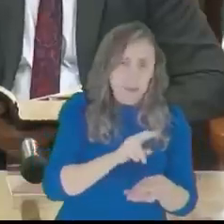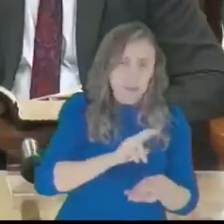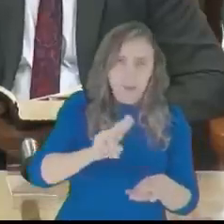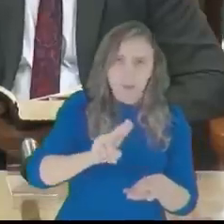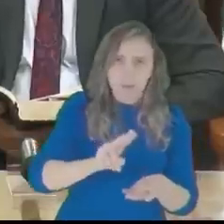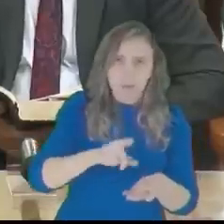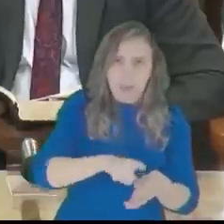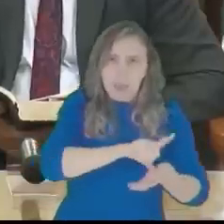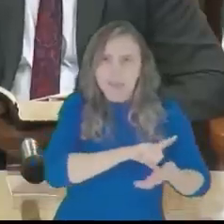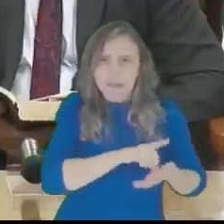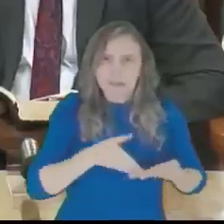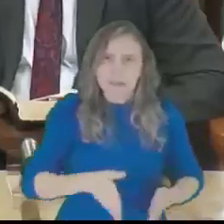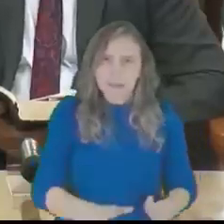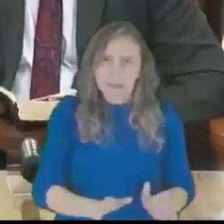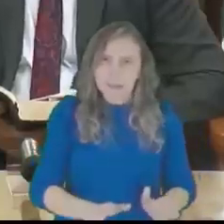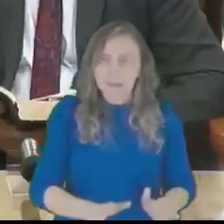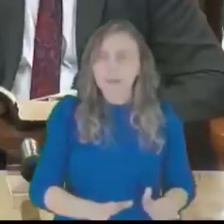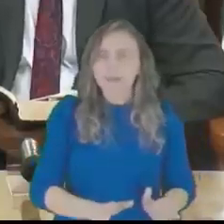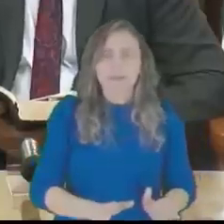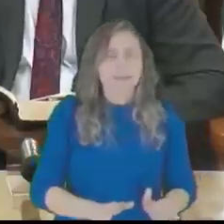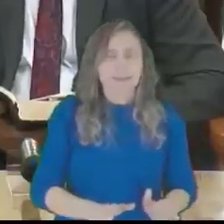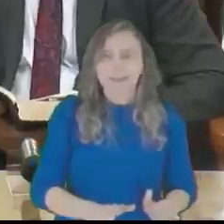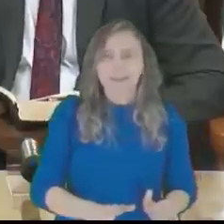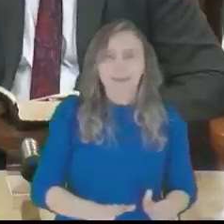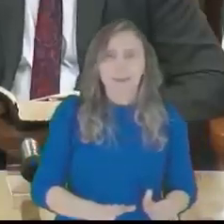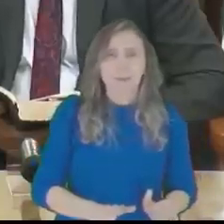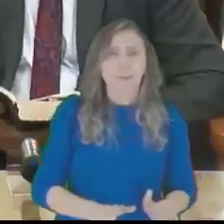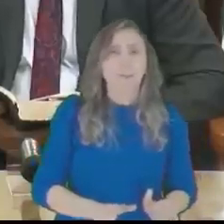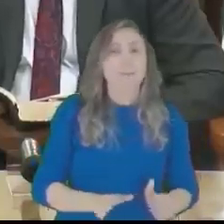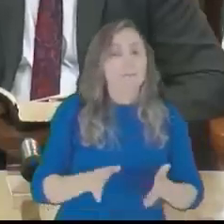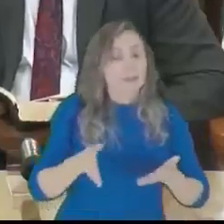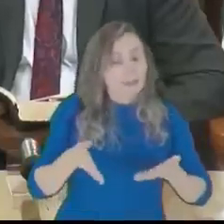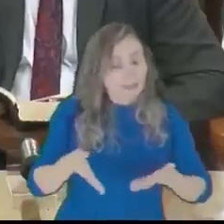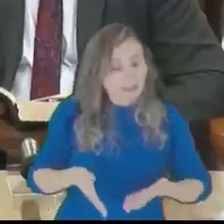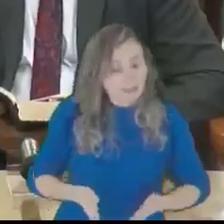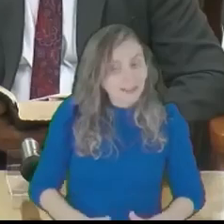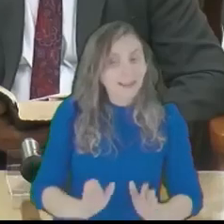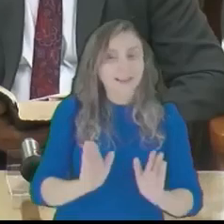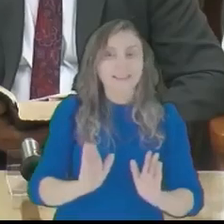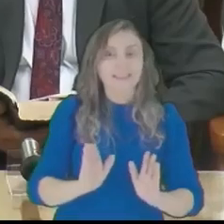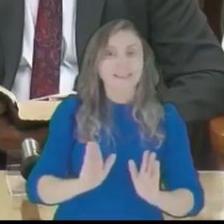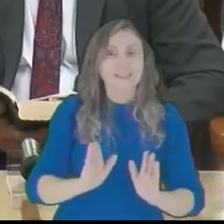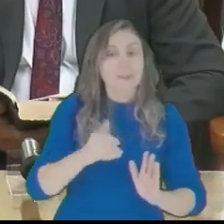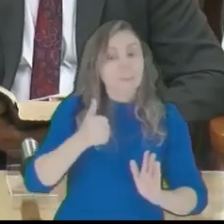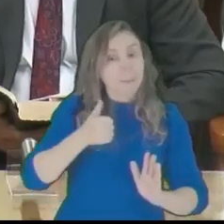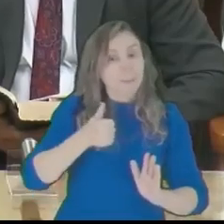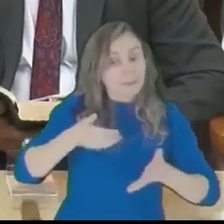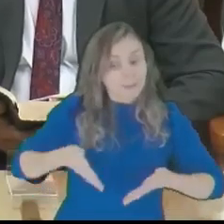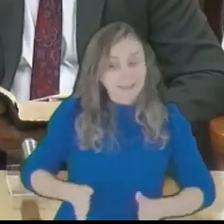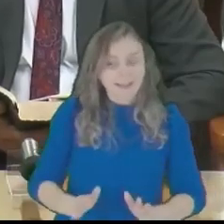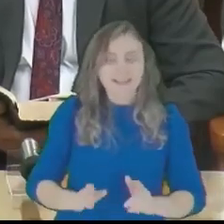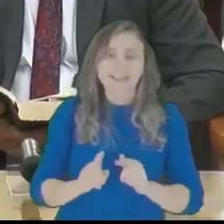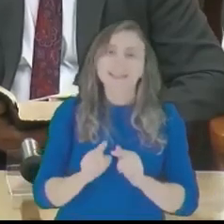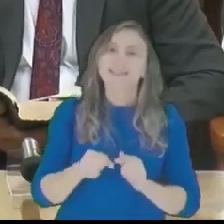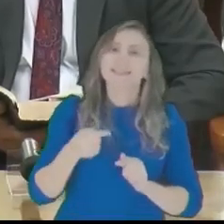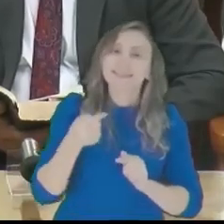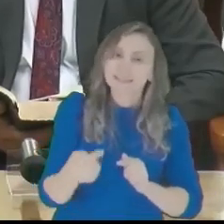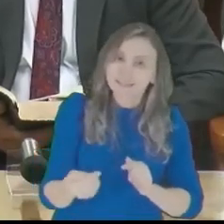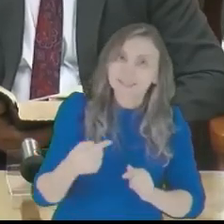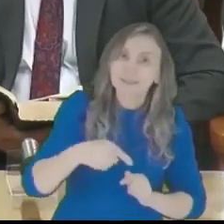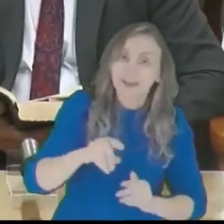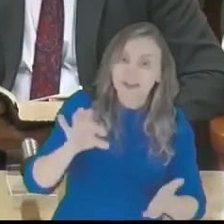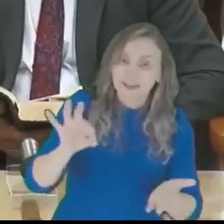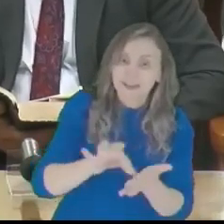é Zé, registre. Não. Quando é que registra a criança? Depois que ela nasce. A Trindade existe desde